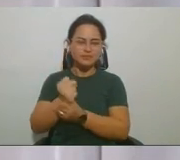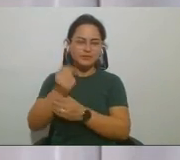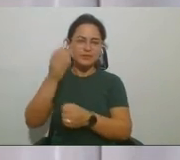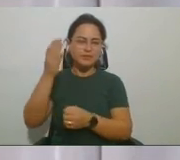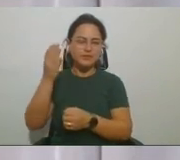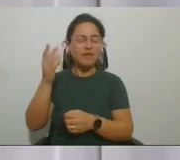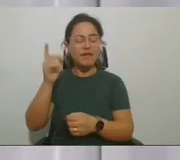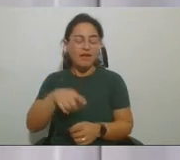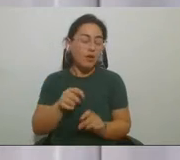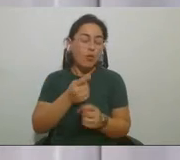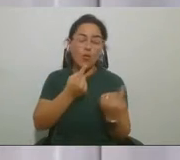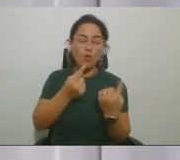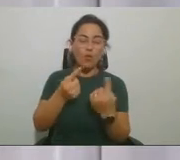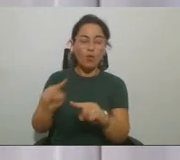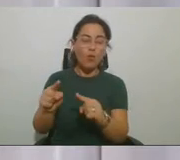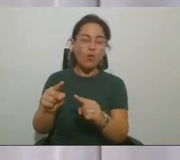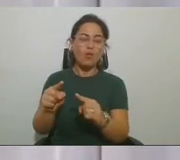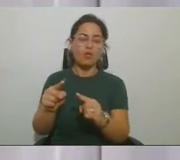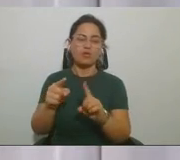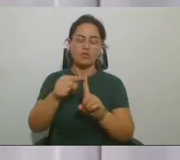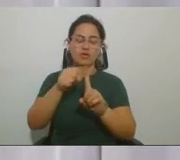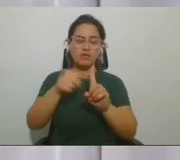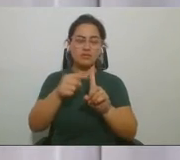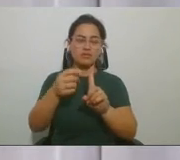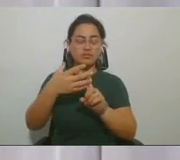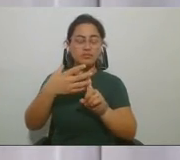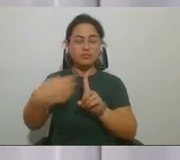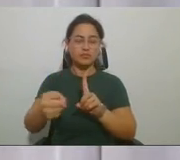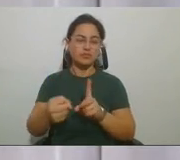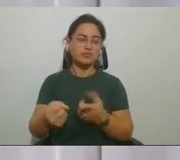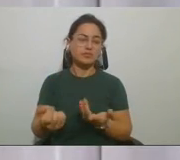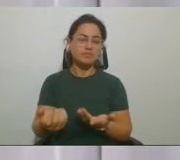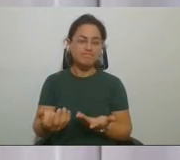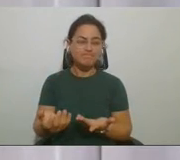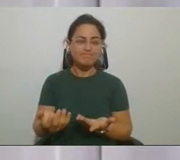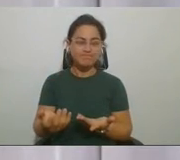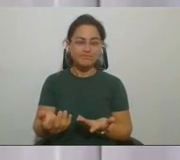essas forças como neoliberais. São liberais